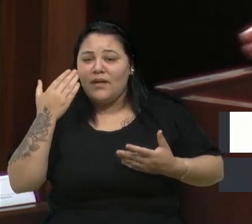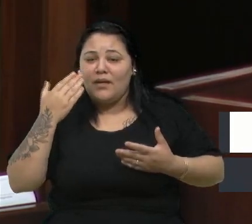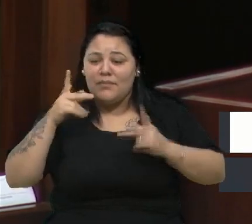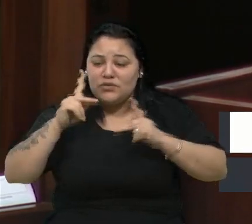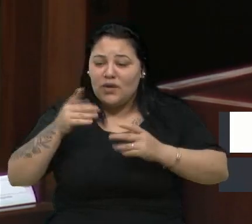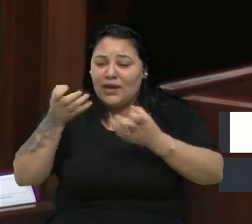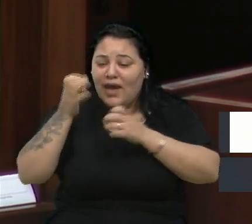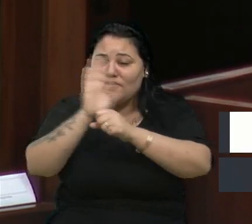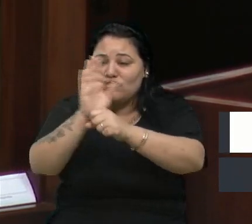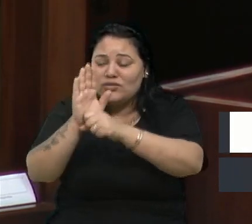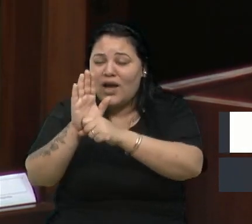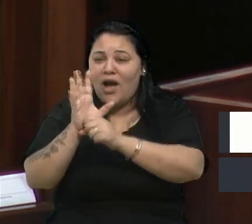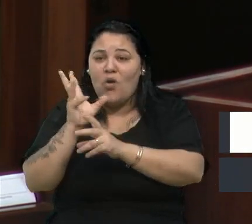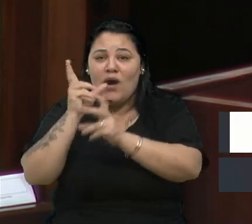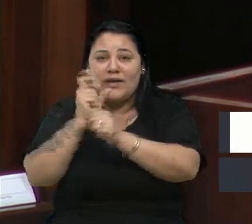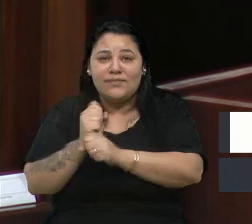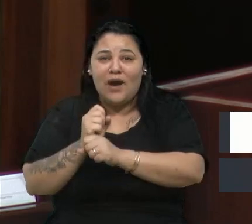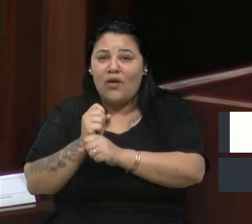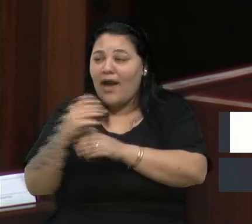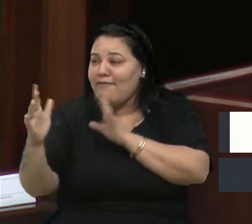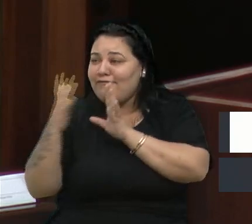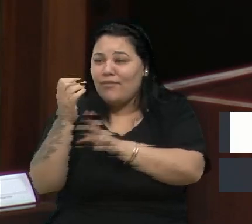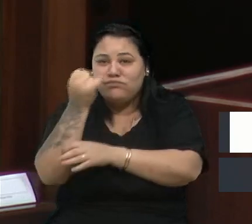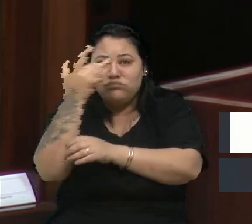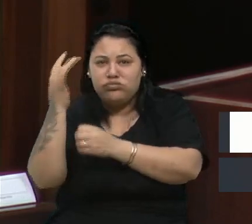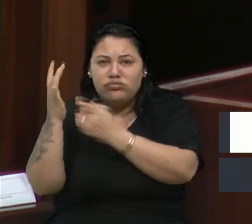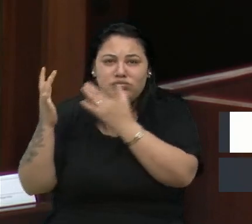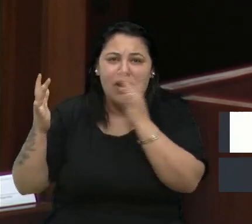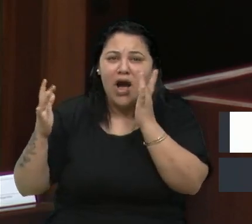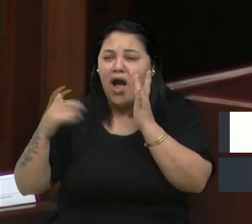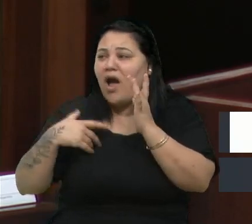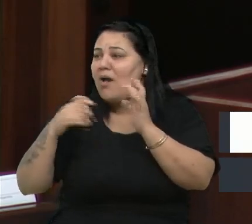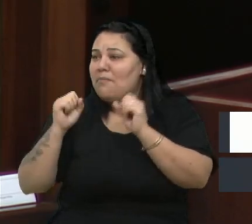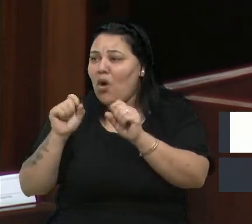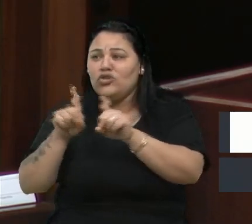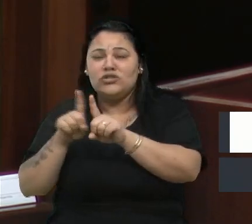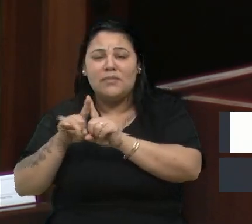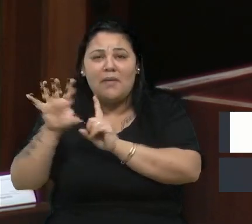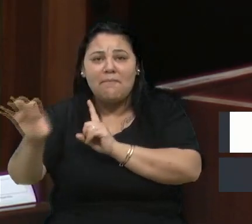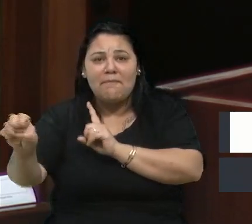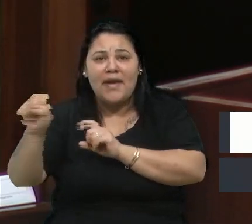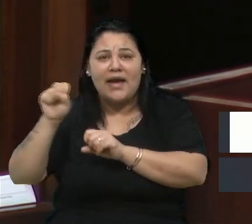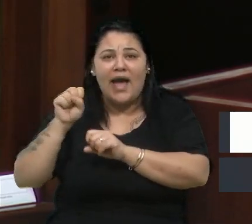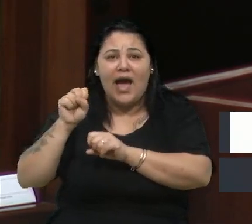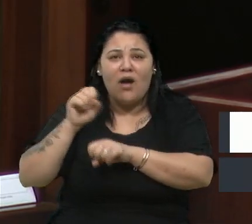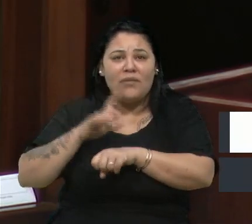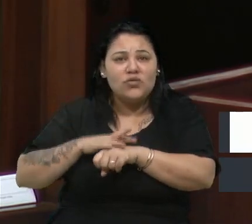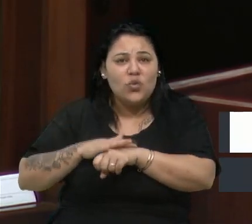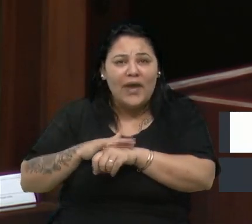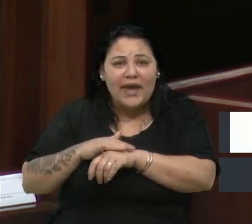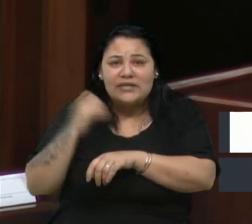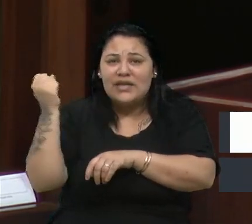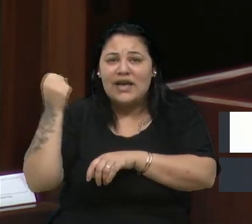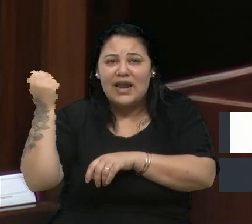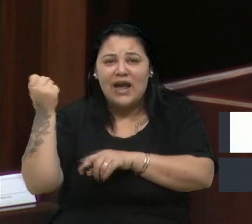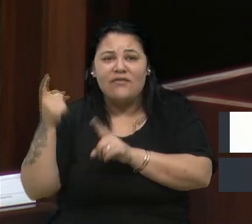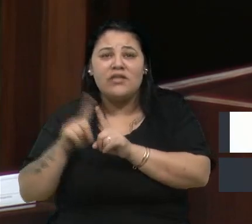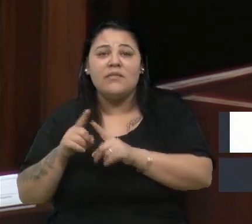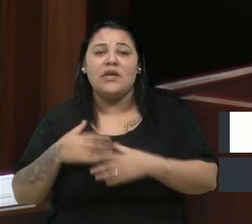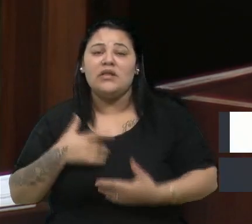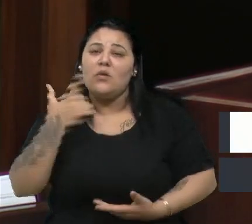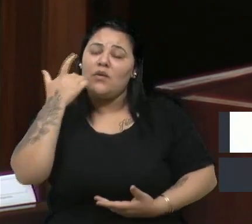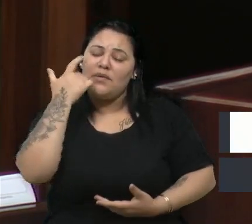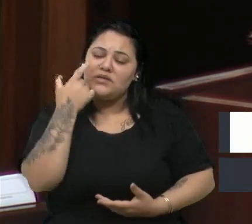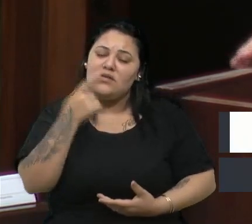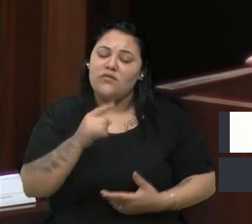e está despreparada, corre risco de contrair uma doença. Então, eu pensei, vou debater